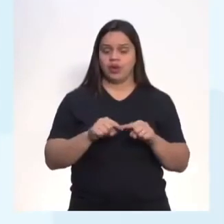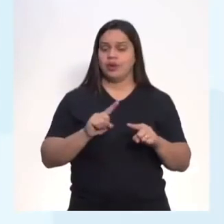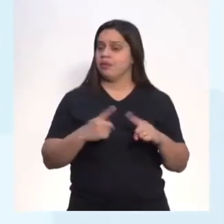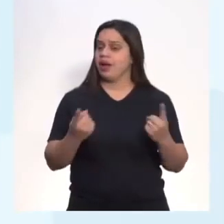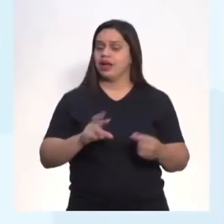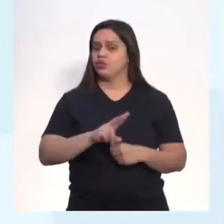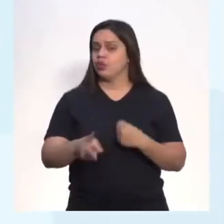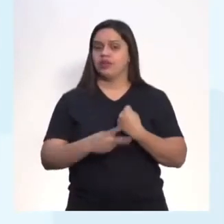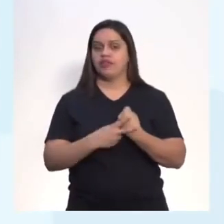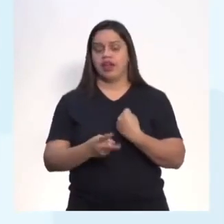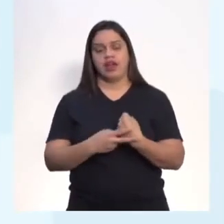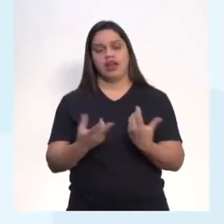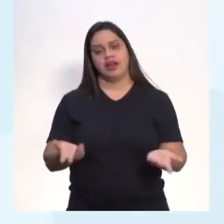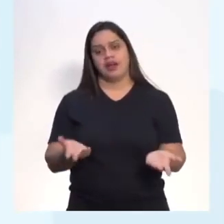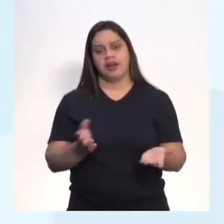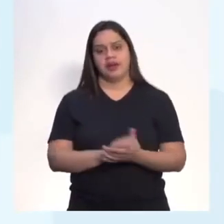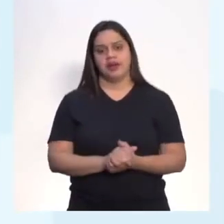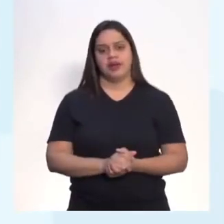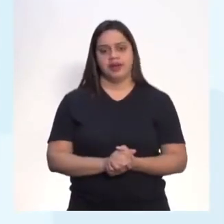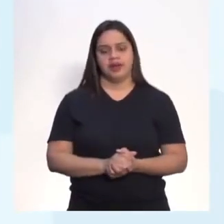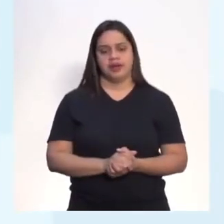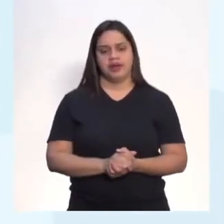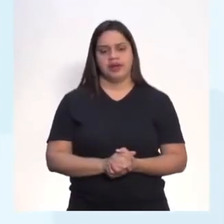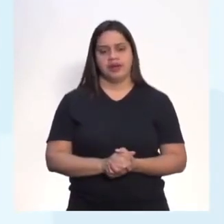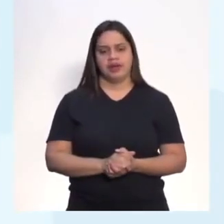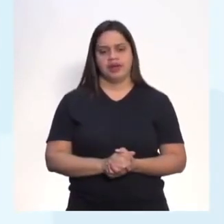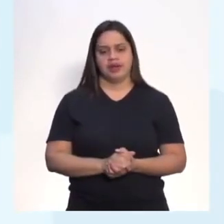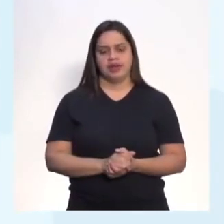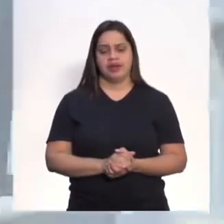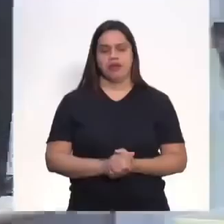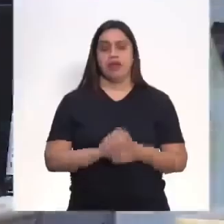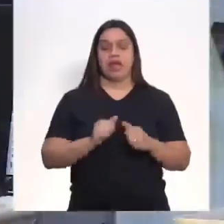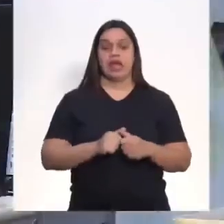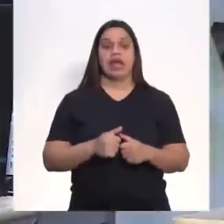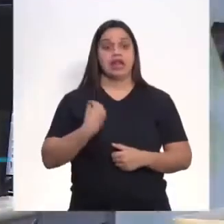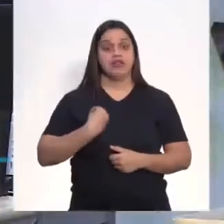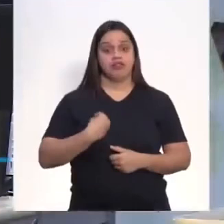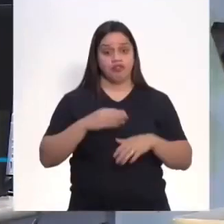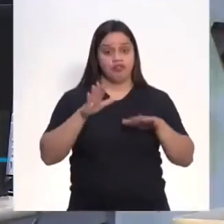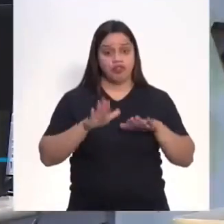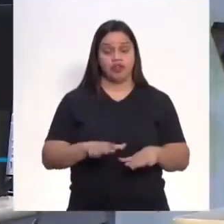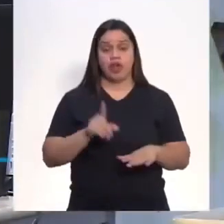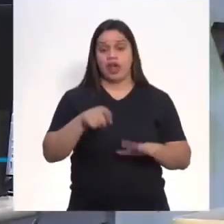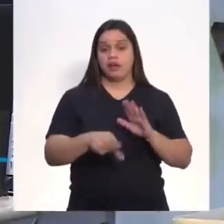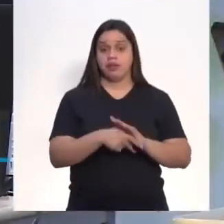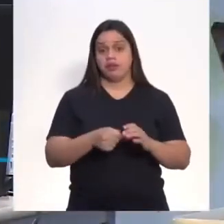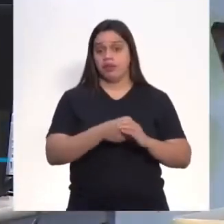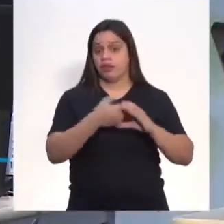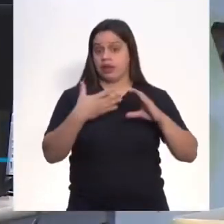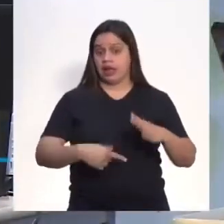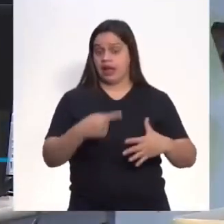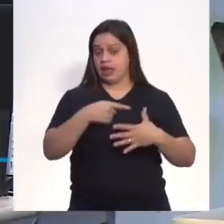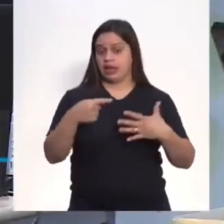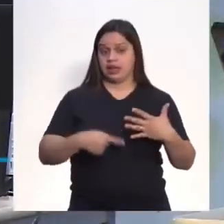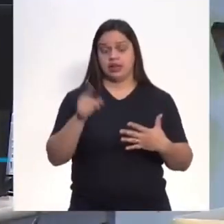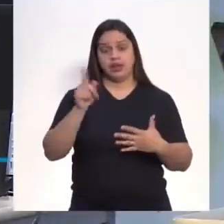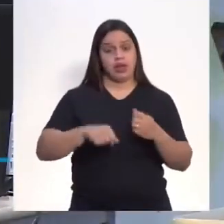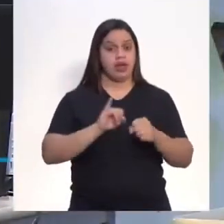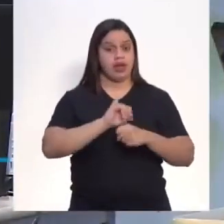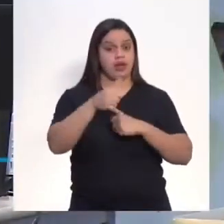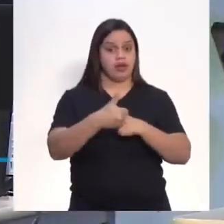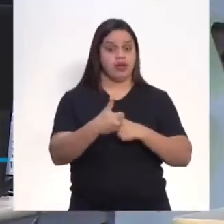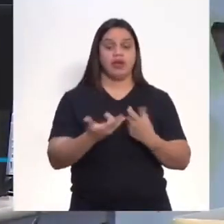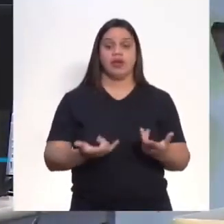exausto não é verbo, pelo amor de Deus. Olha, Ele está exausto, ele ficou exausto. Eu tô dando uma característica pra ele. Então, é adjetivo.